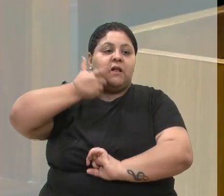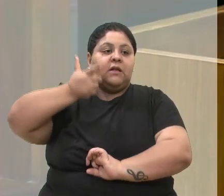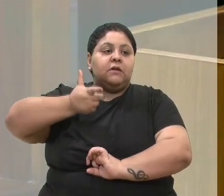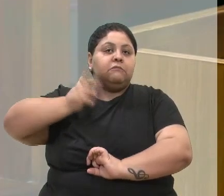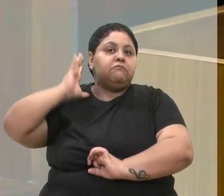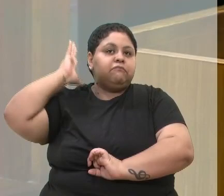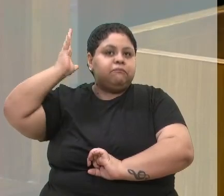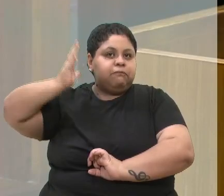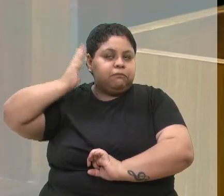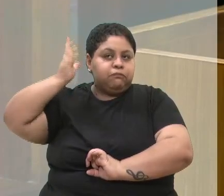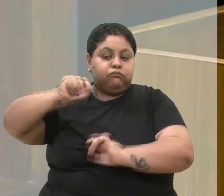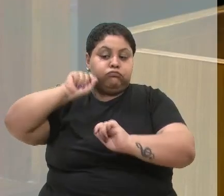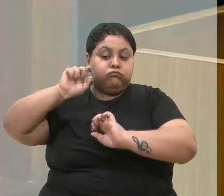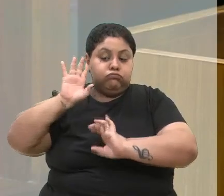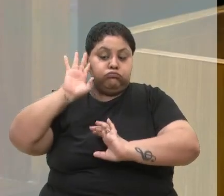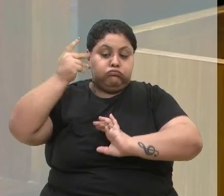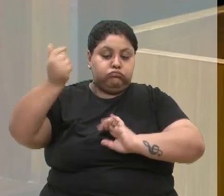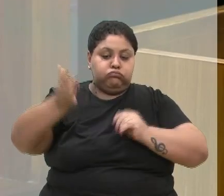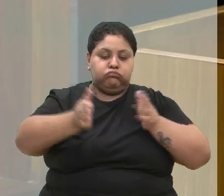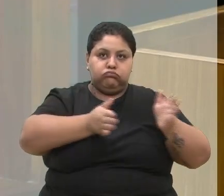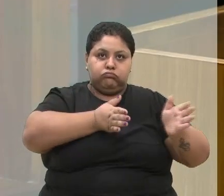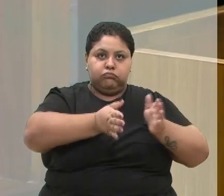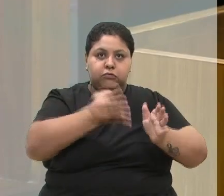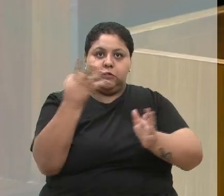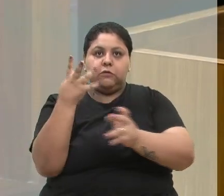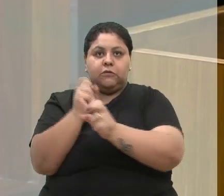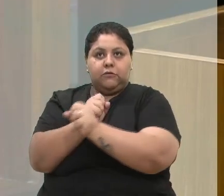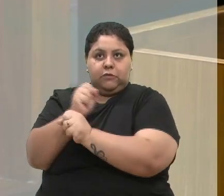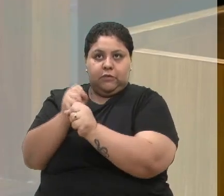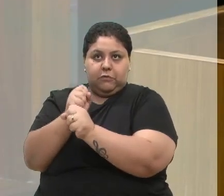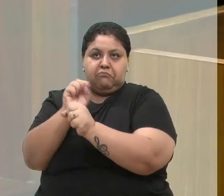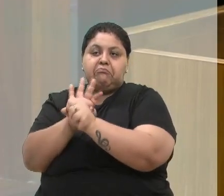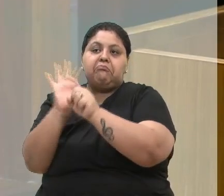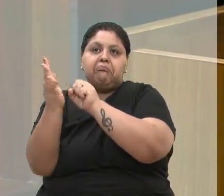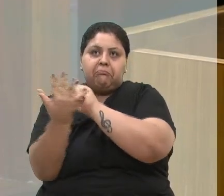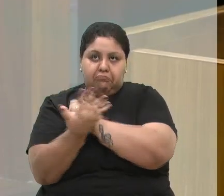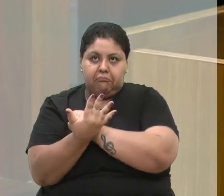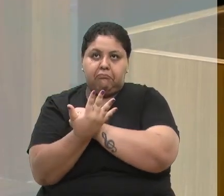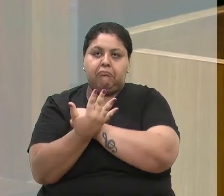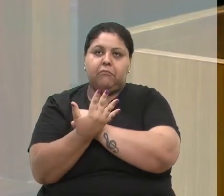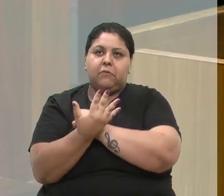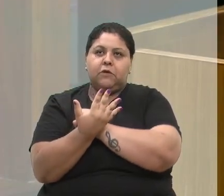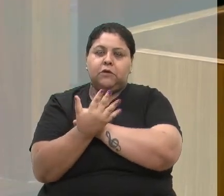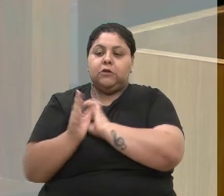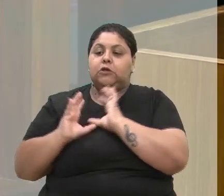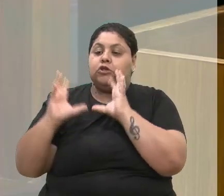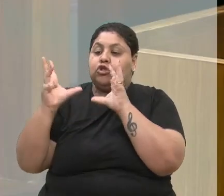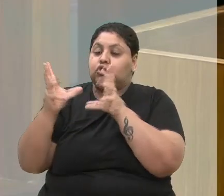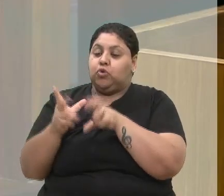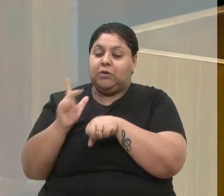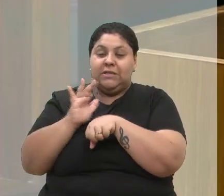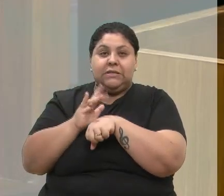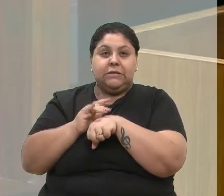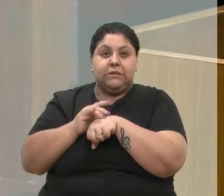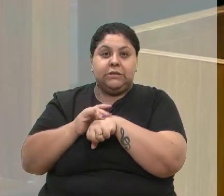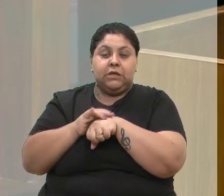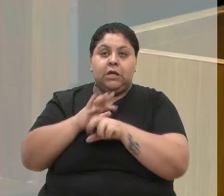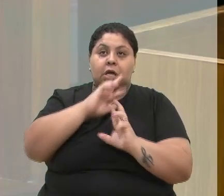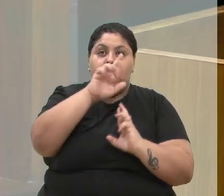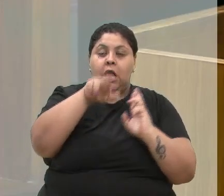o que aconteceu nesse período de 4 anos com a pandemia e todas as doenças